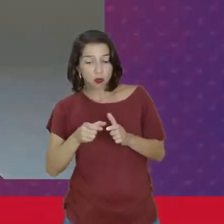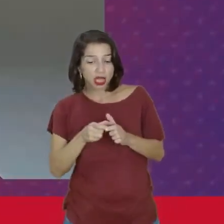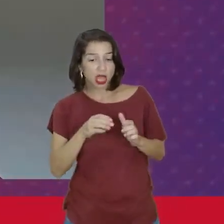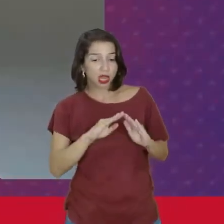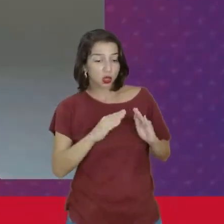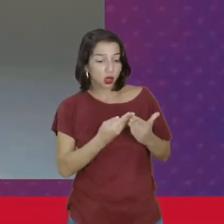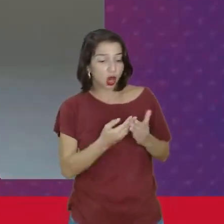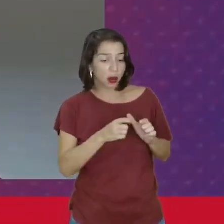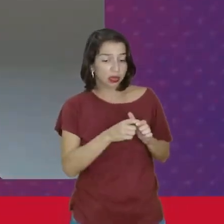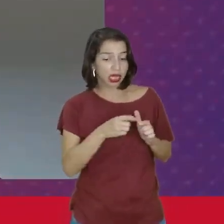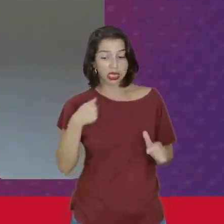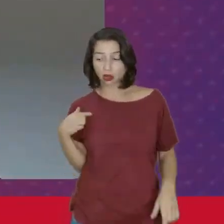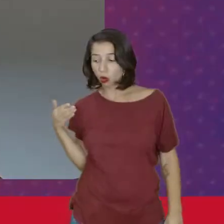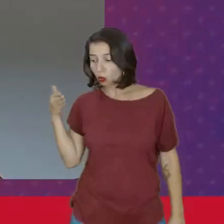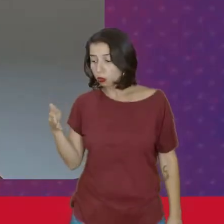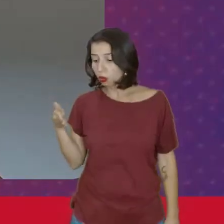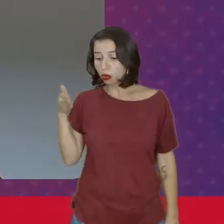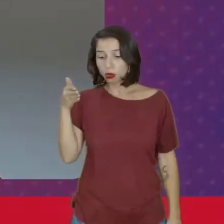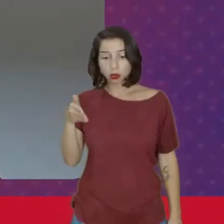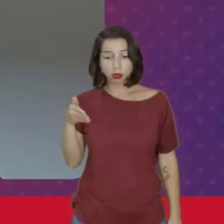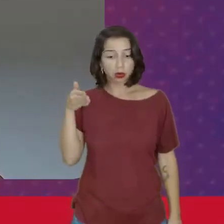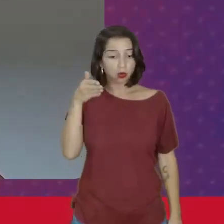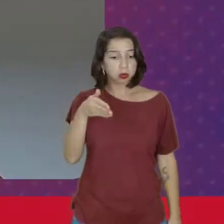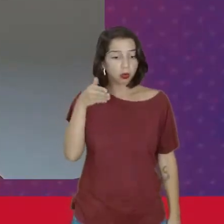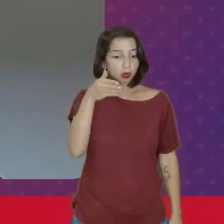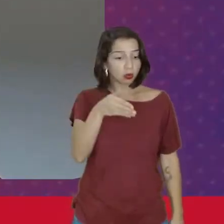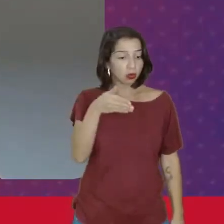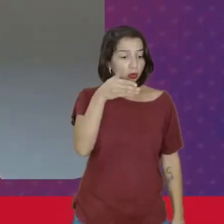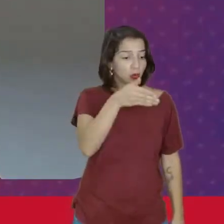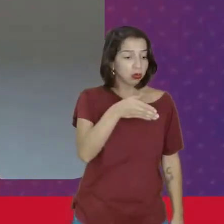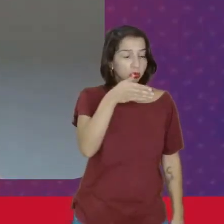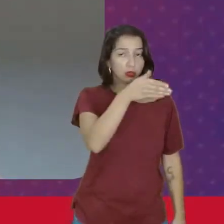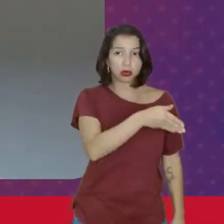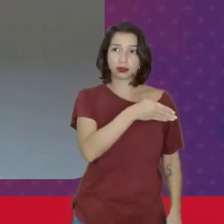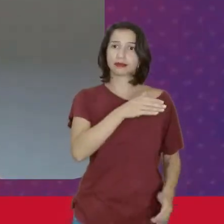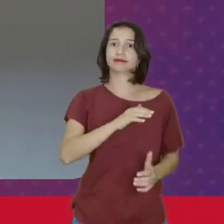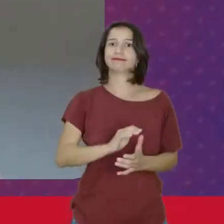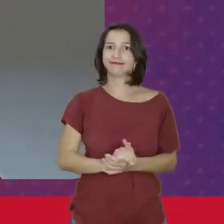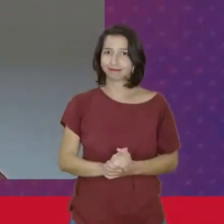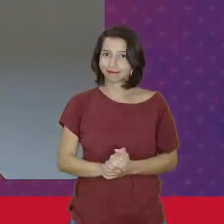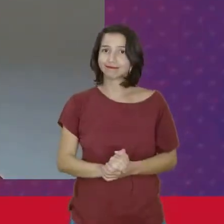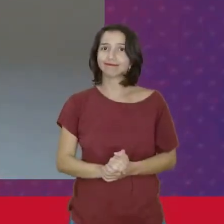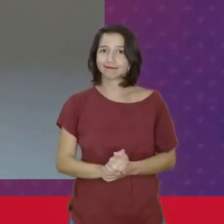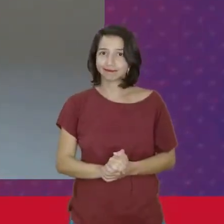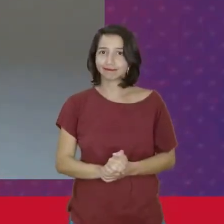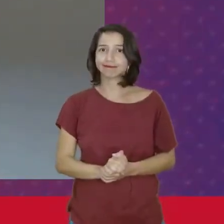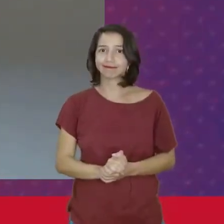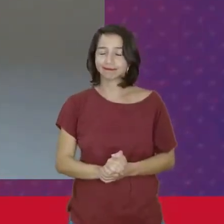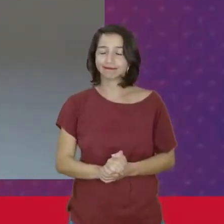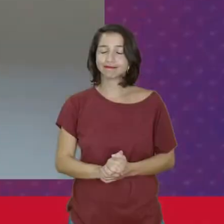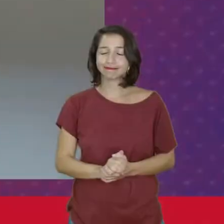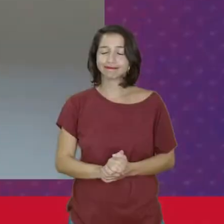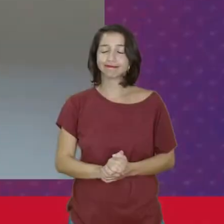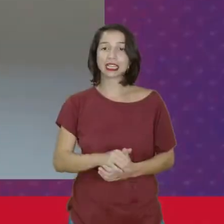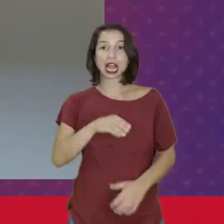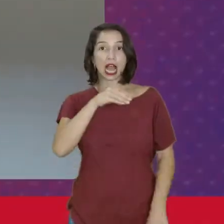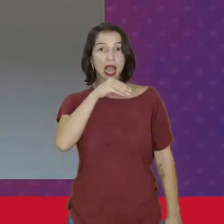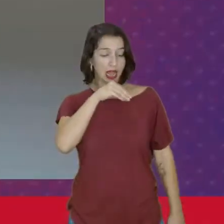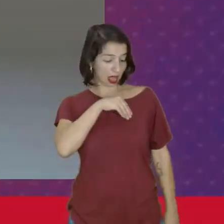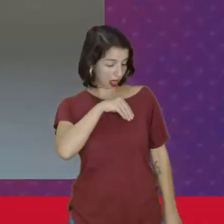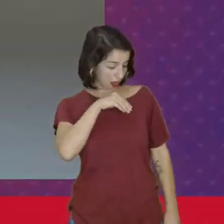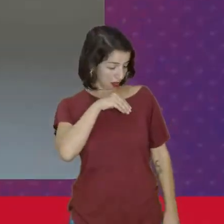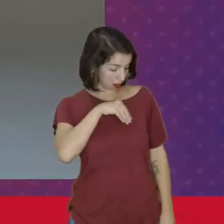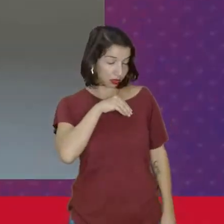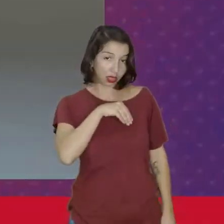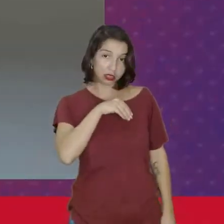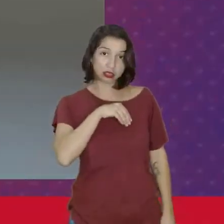a remuneração inicial é bem pequena e parte dela ficava